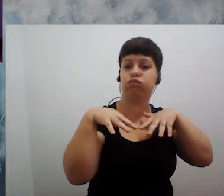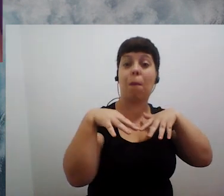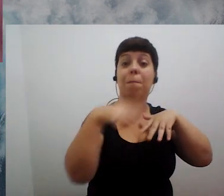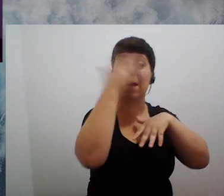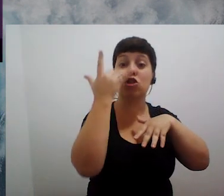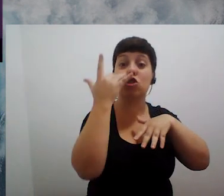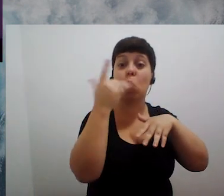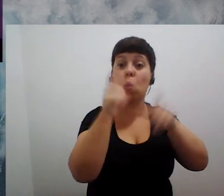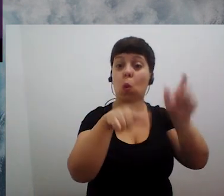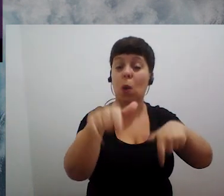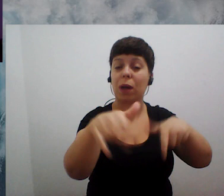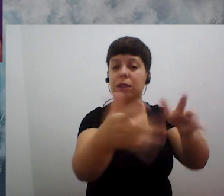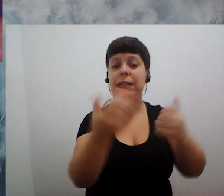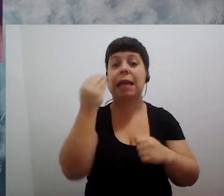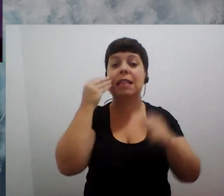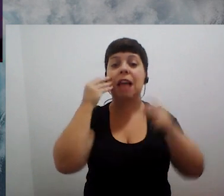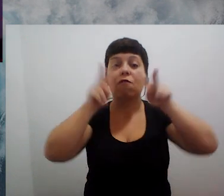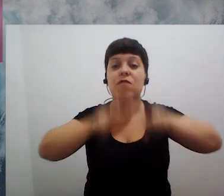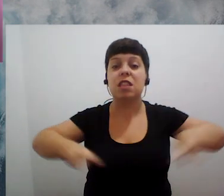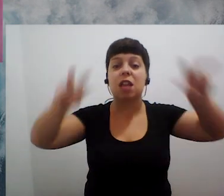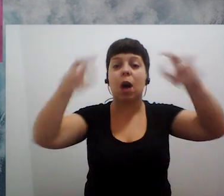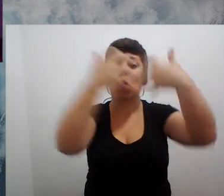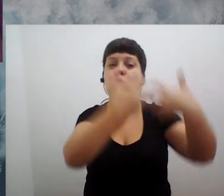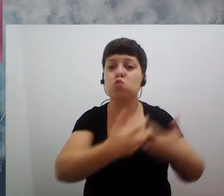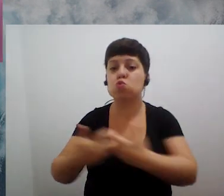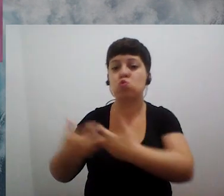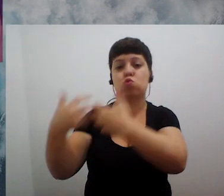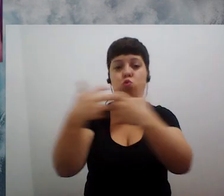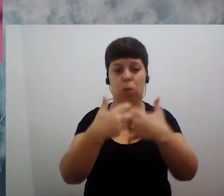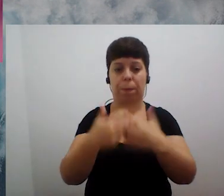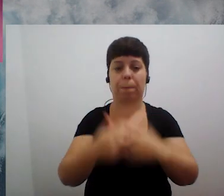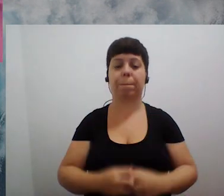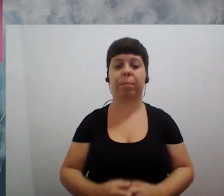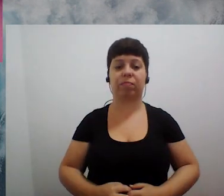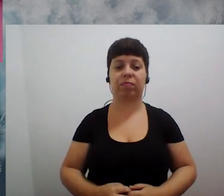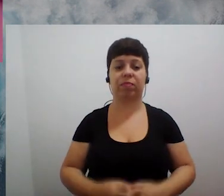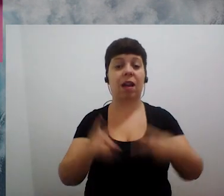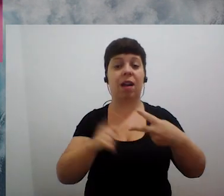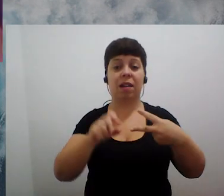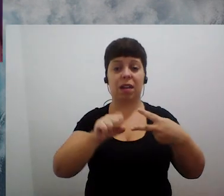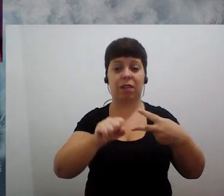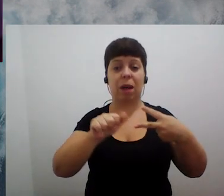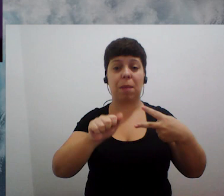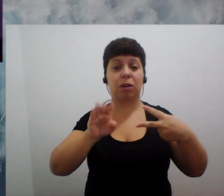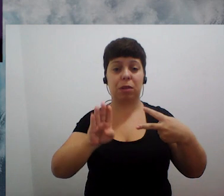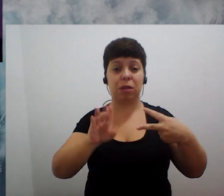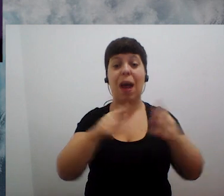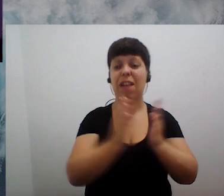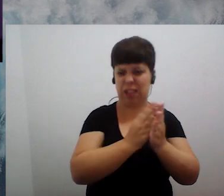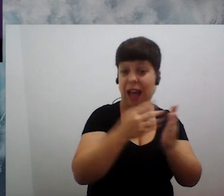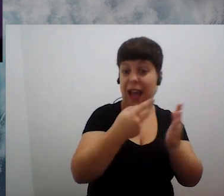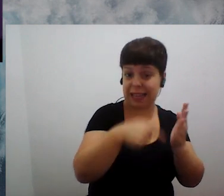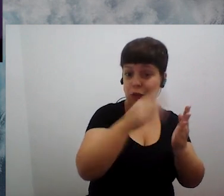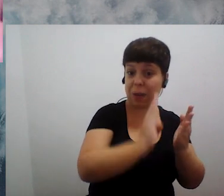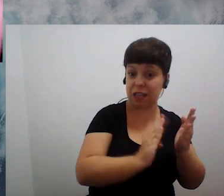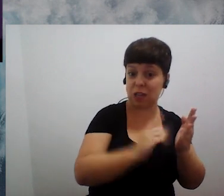pessoas, enfim, para a gente ter uma visão holística e estruturante do oceano. A Scientific American Brasil